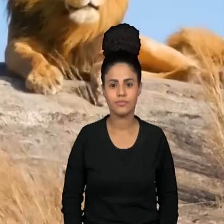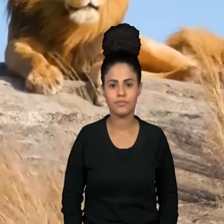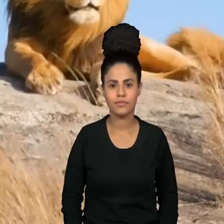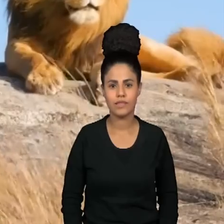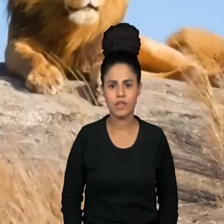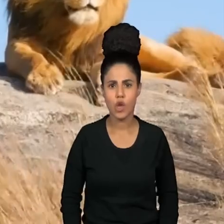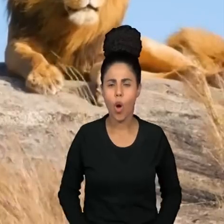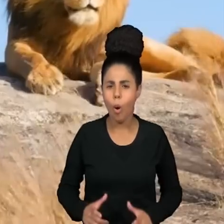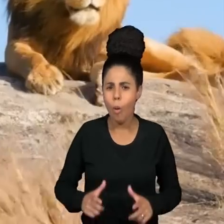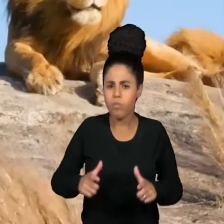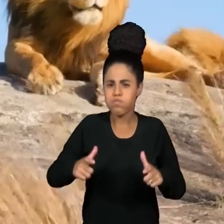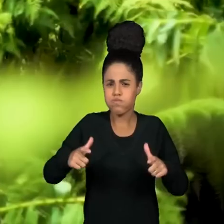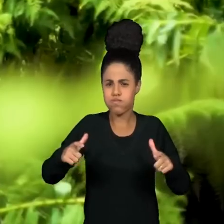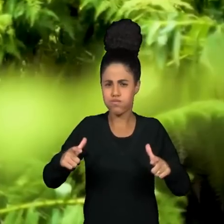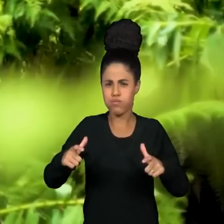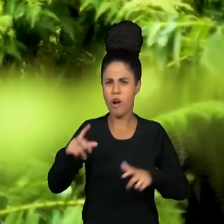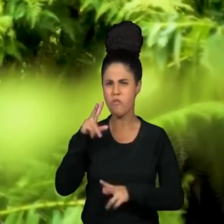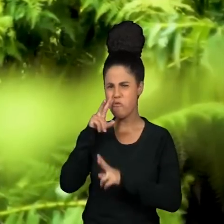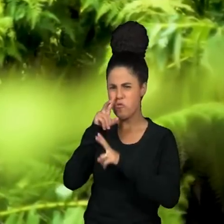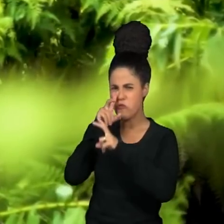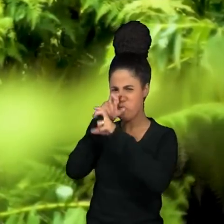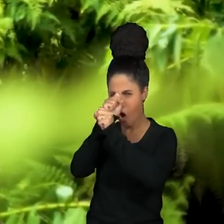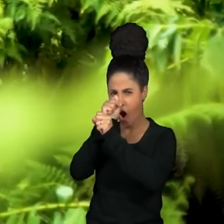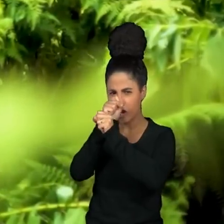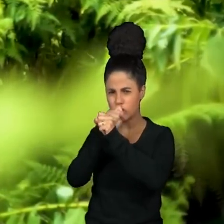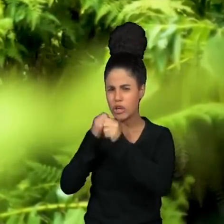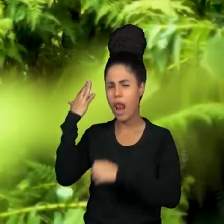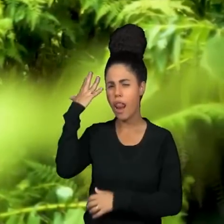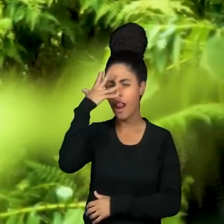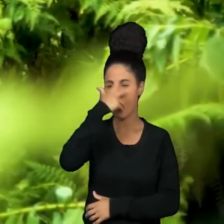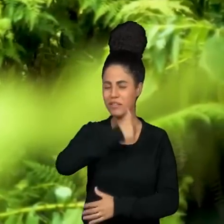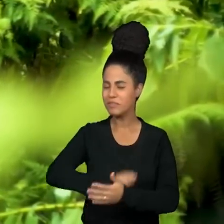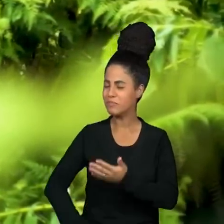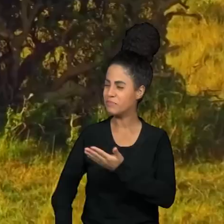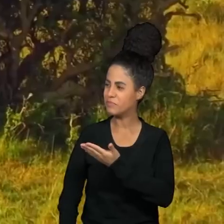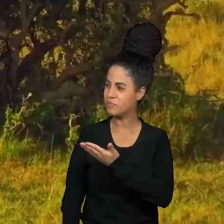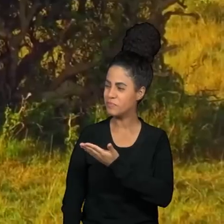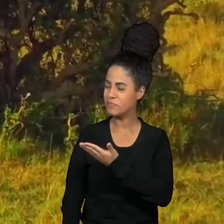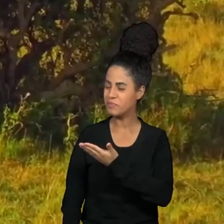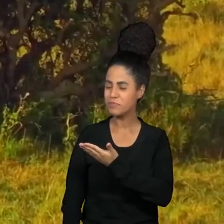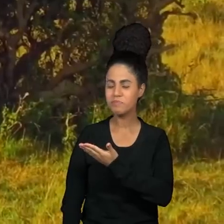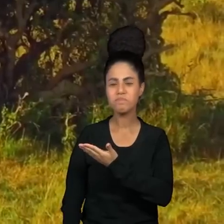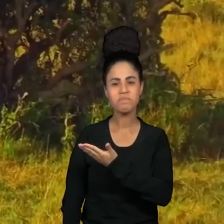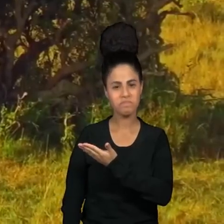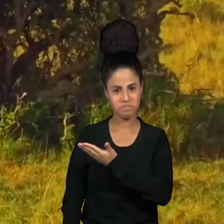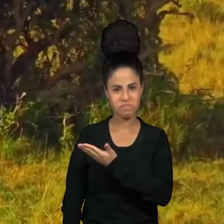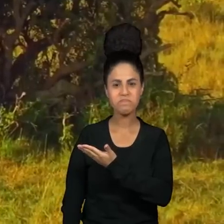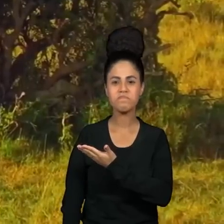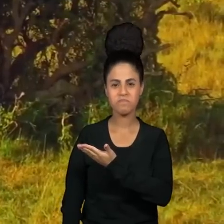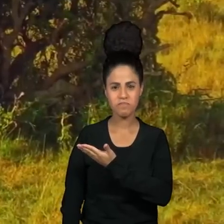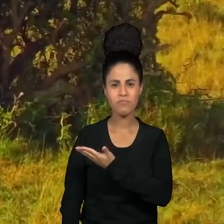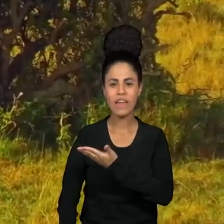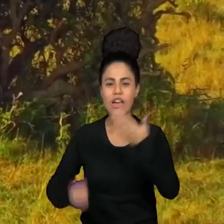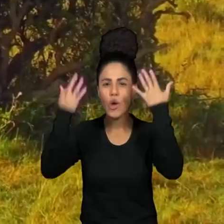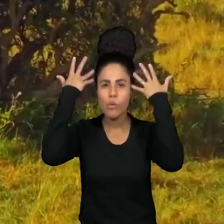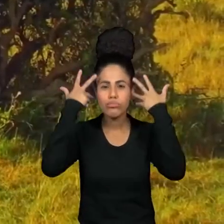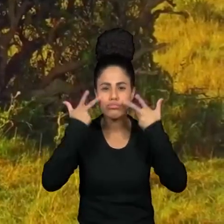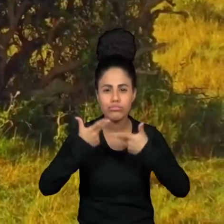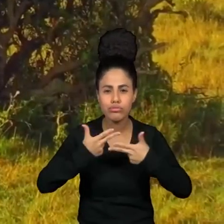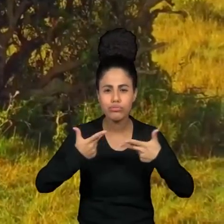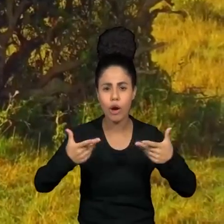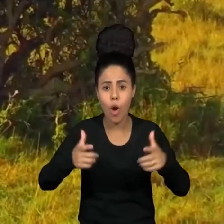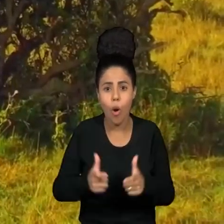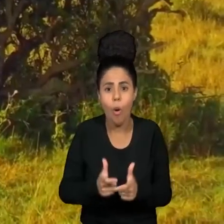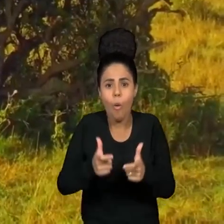Robustos, imponentes, carismáticos. Os maiores animais da Terra exibem força